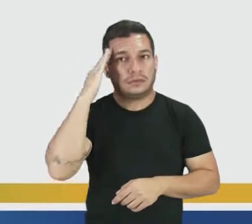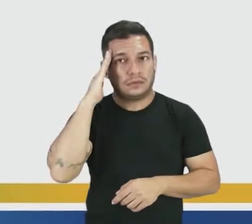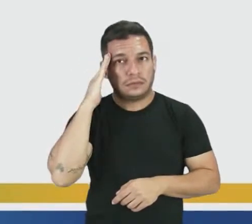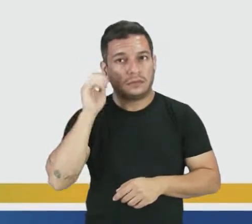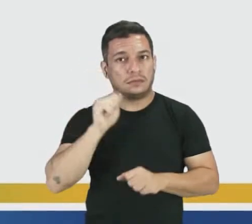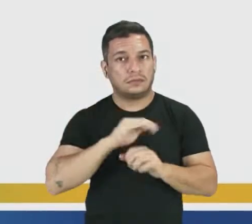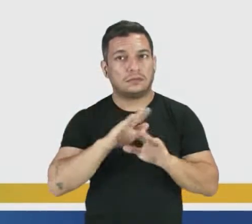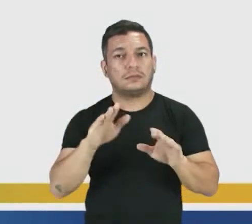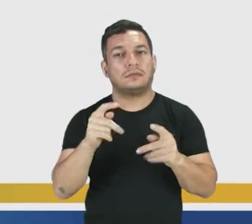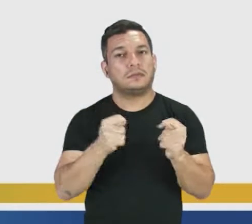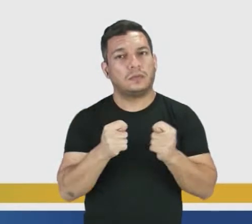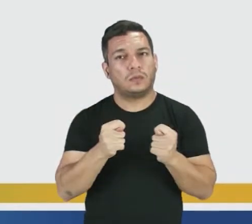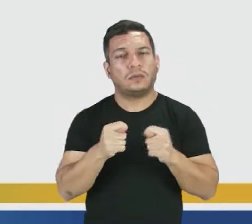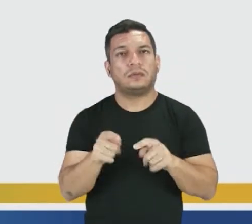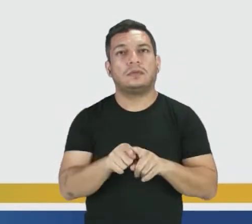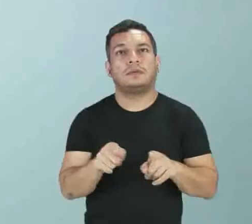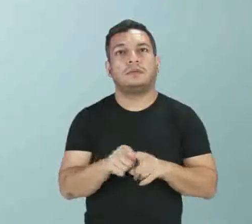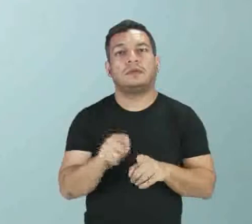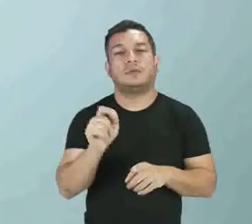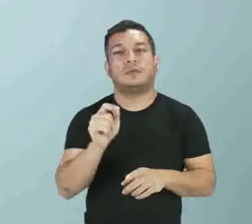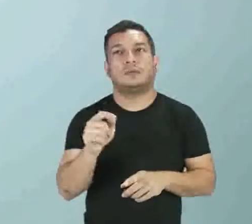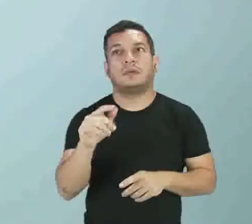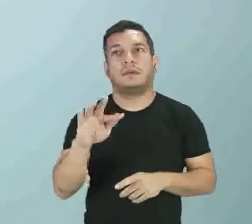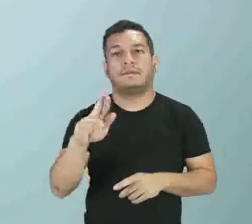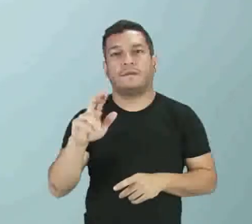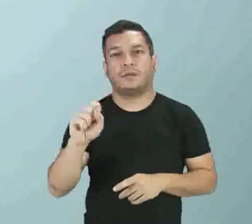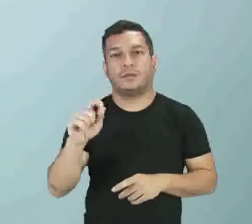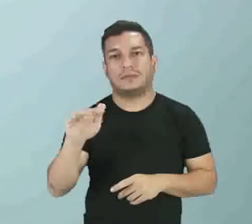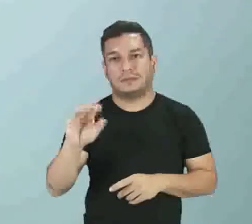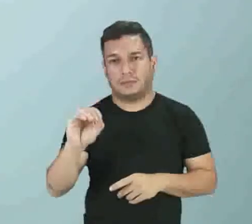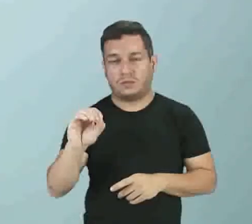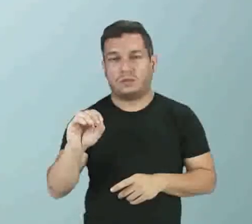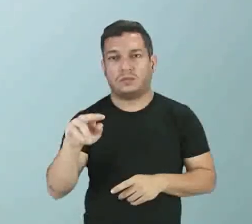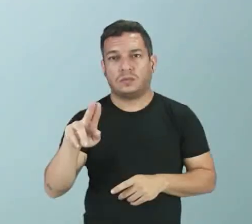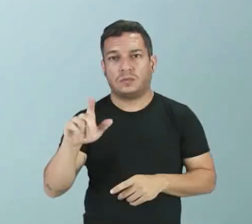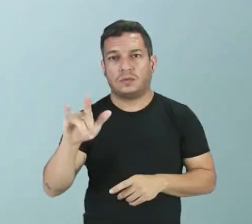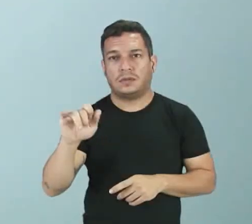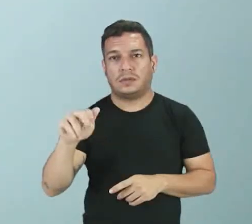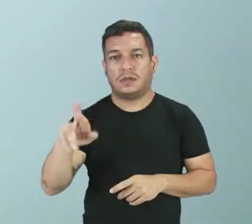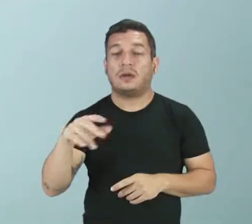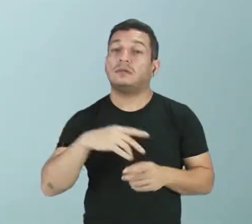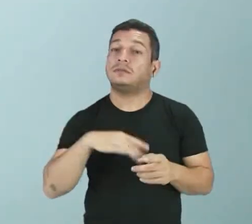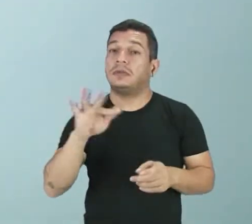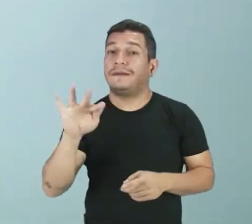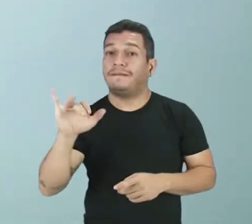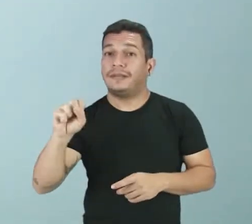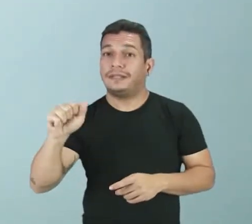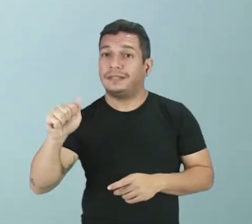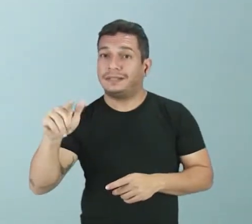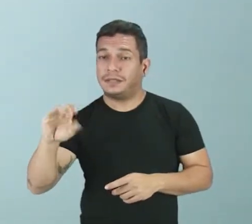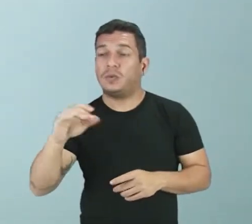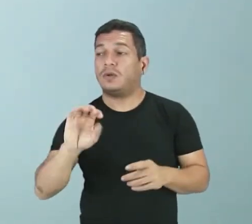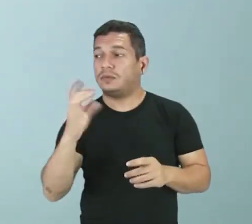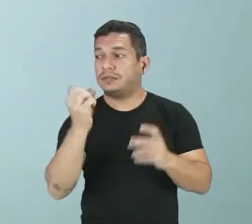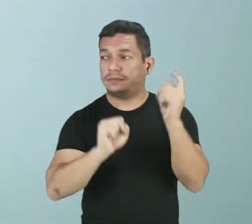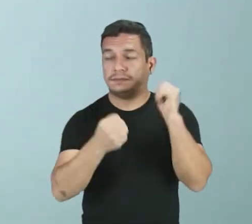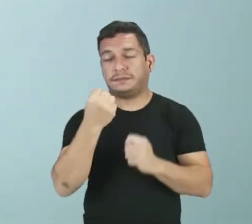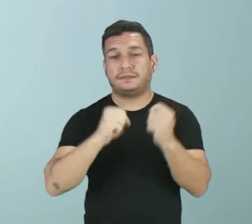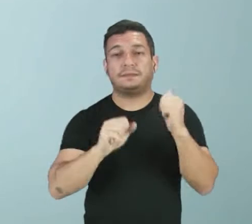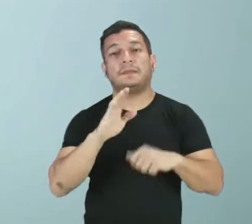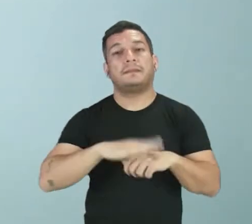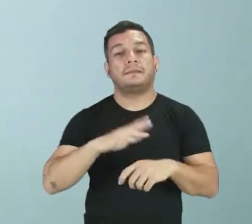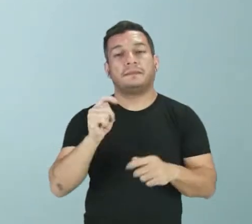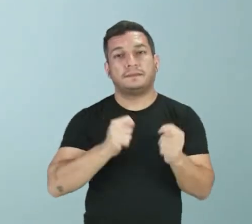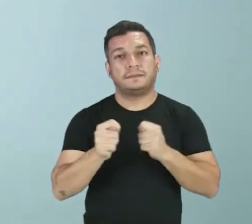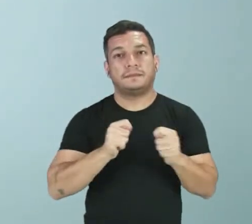compreensão e ter o controle mesmo da fusão nuclear. Na fissão, não. Na fissão ocorre nas usinas, por exemplo, é muito mais